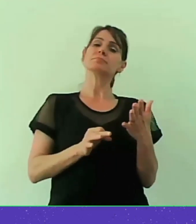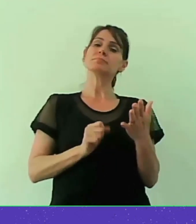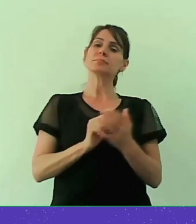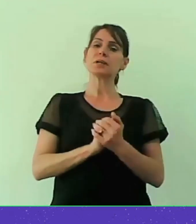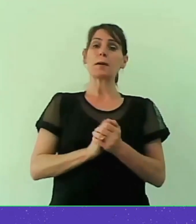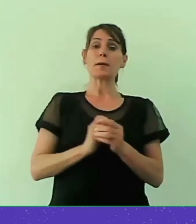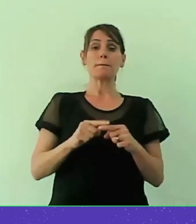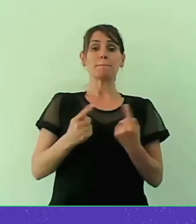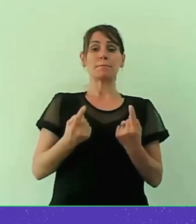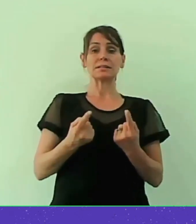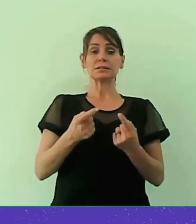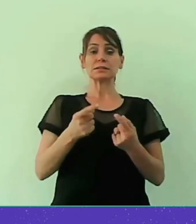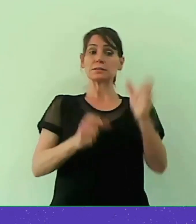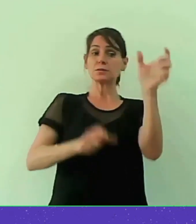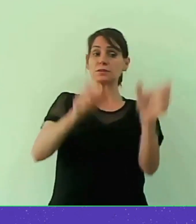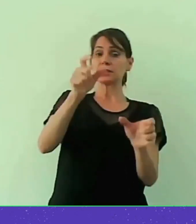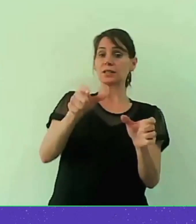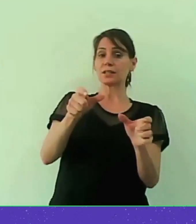não funcionar mais.